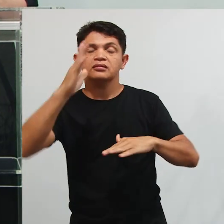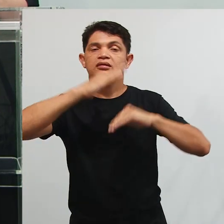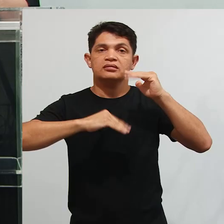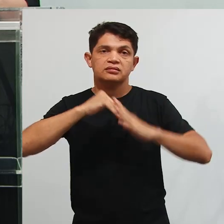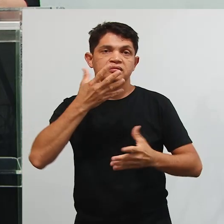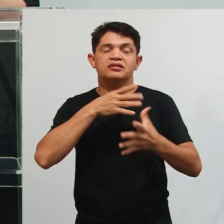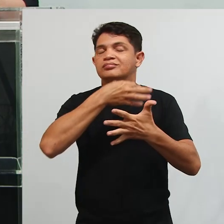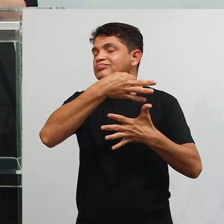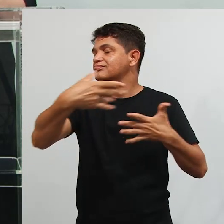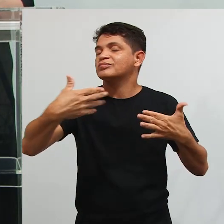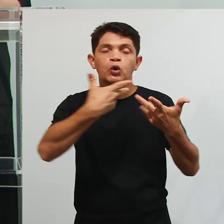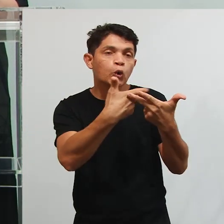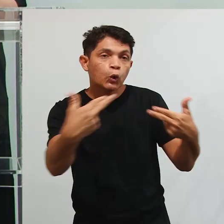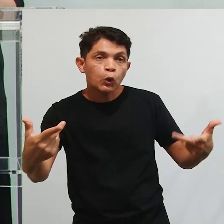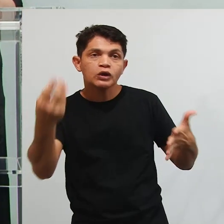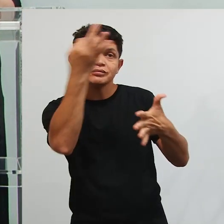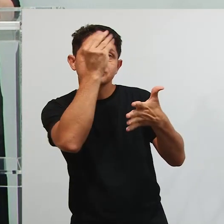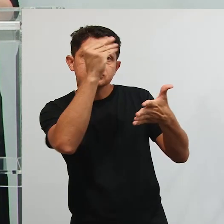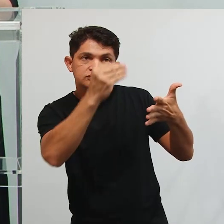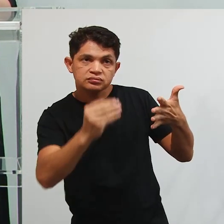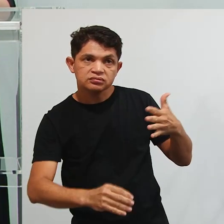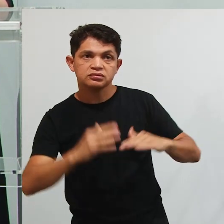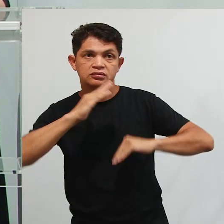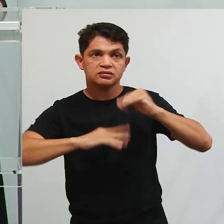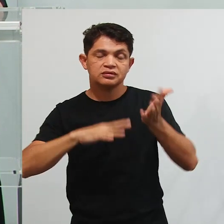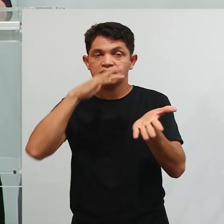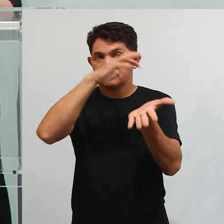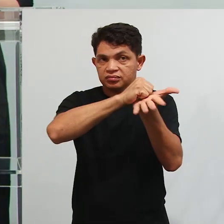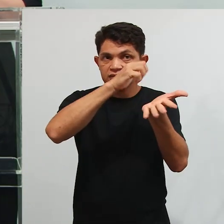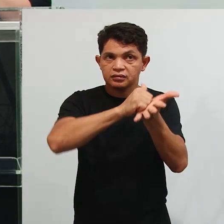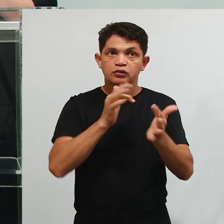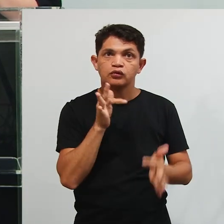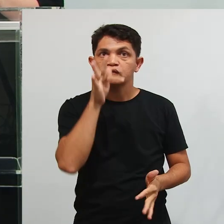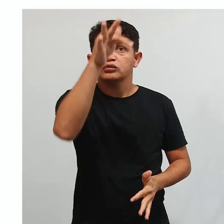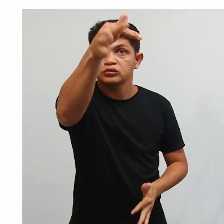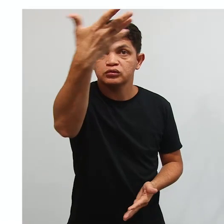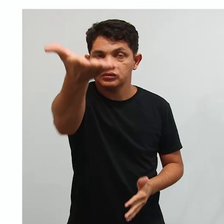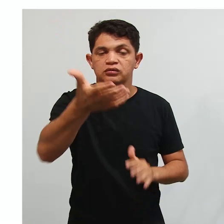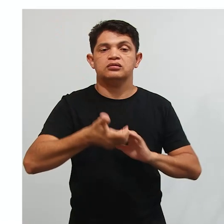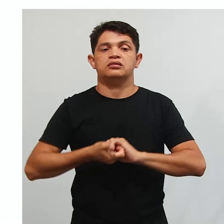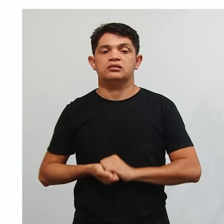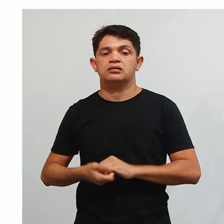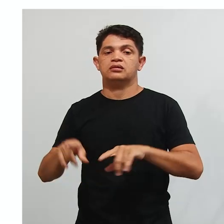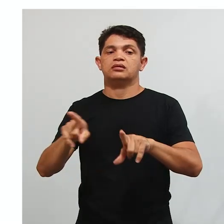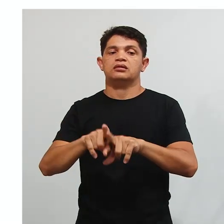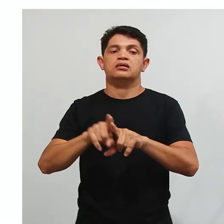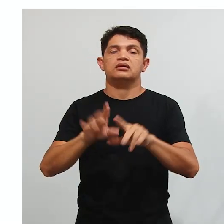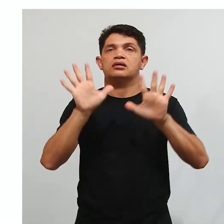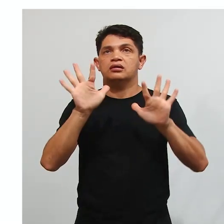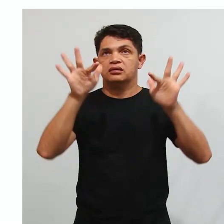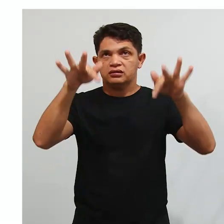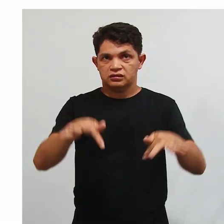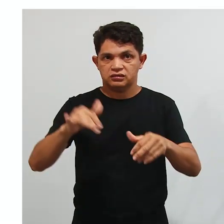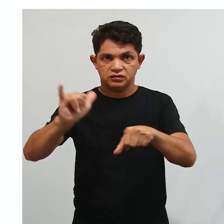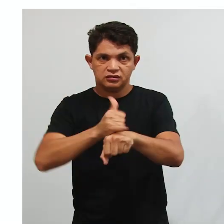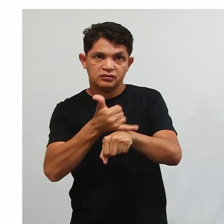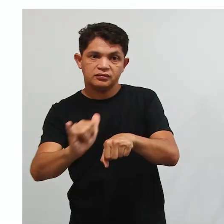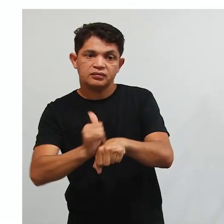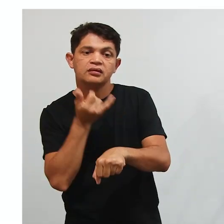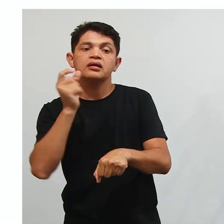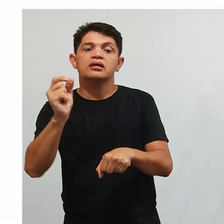série de coisas ali que vão servir de base para muitas aplicações no futuro e a pesquisa básica estraté